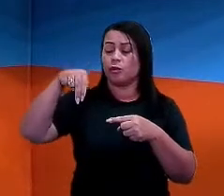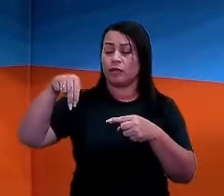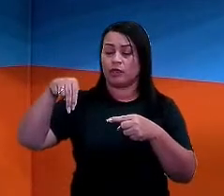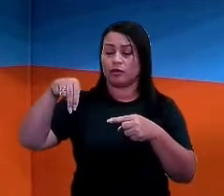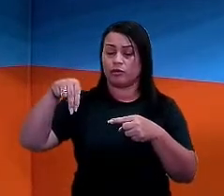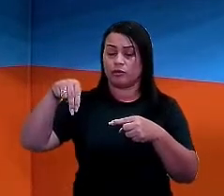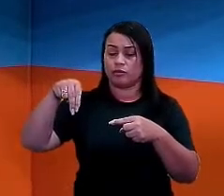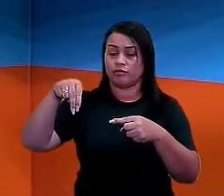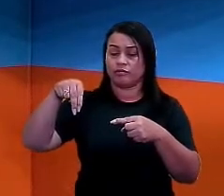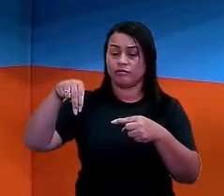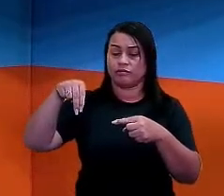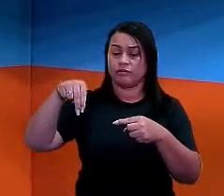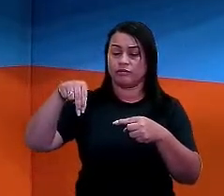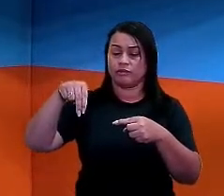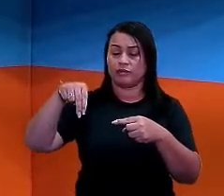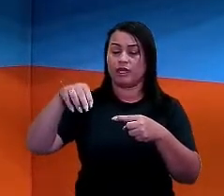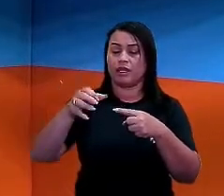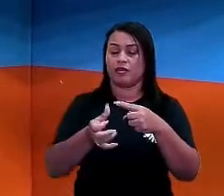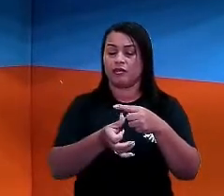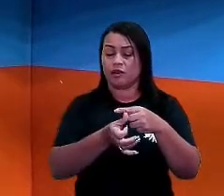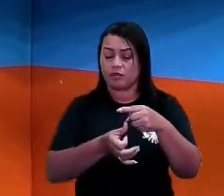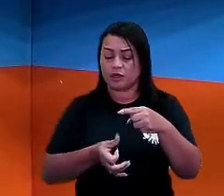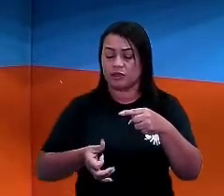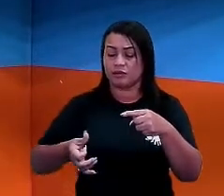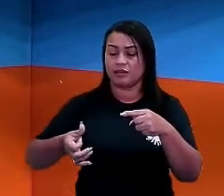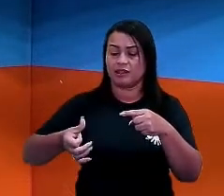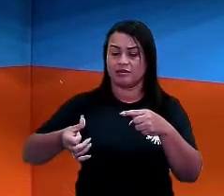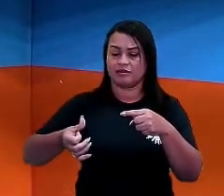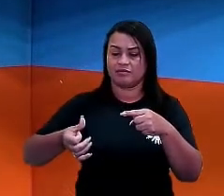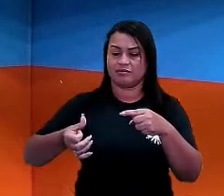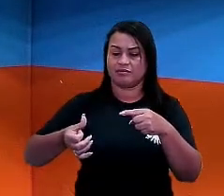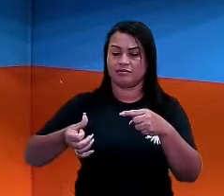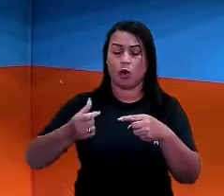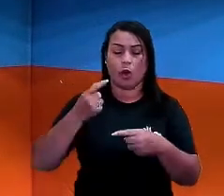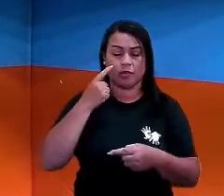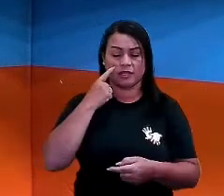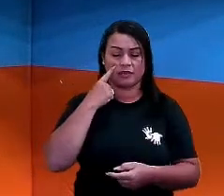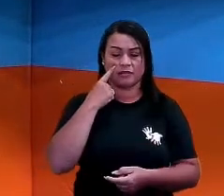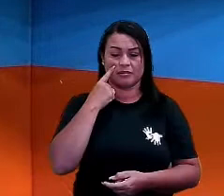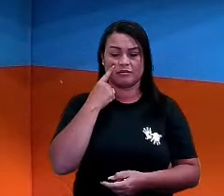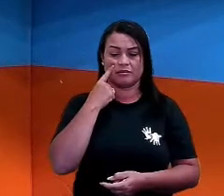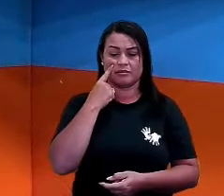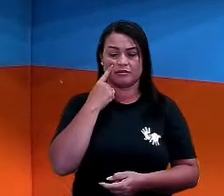vou repetir o 6 aqui de baixo. Ó, igual